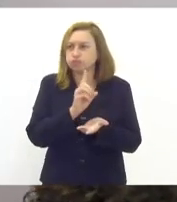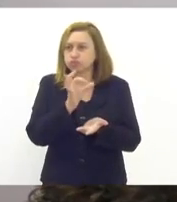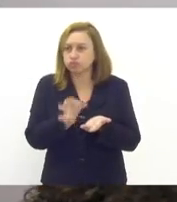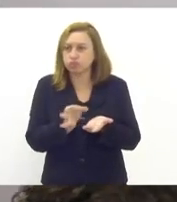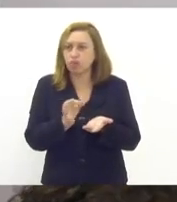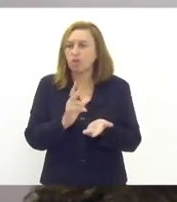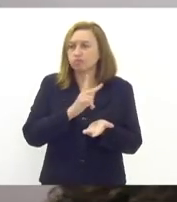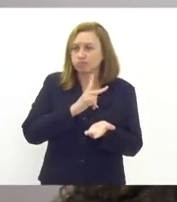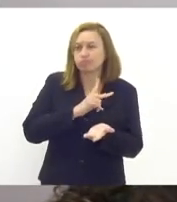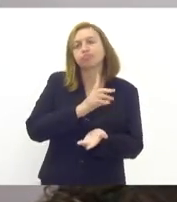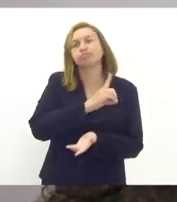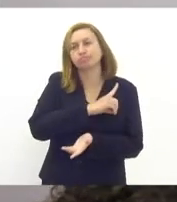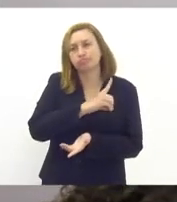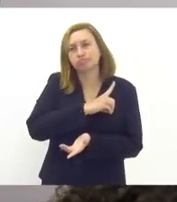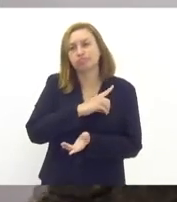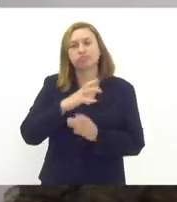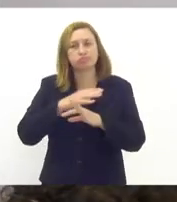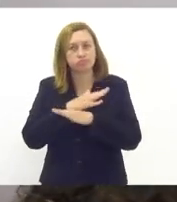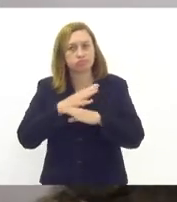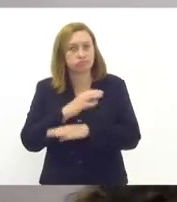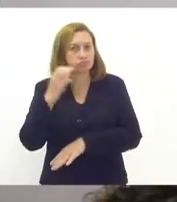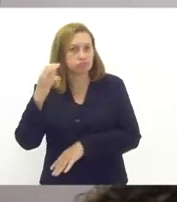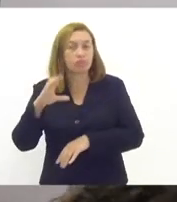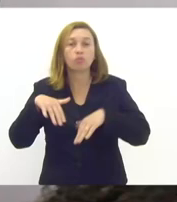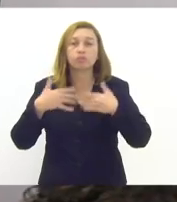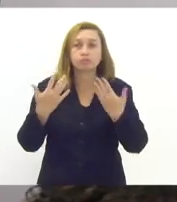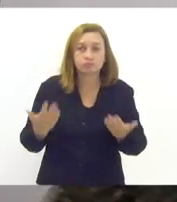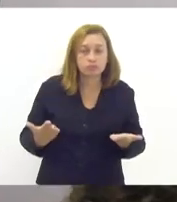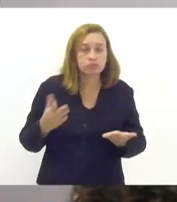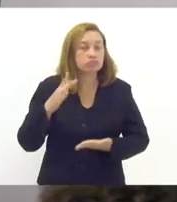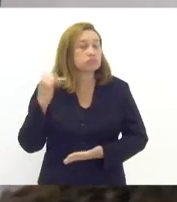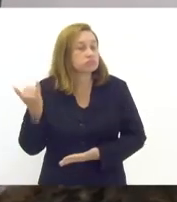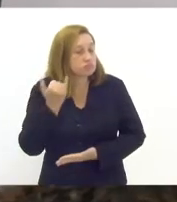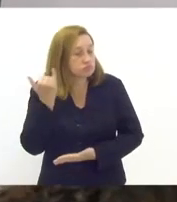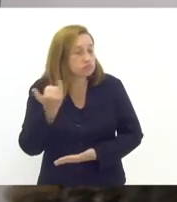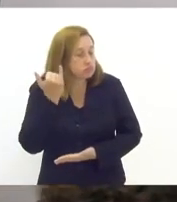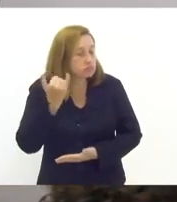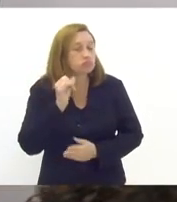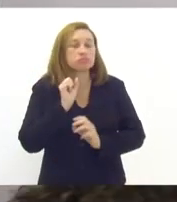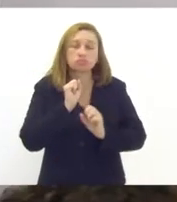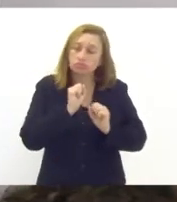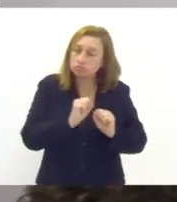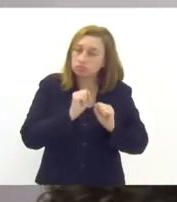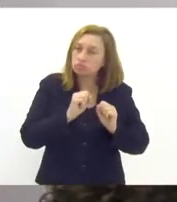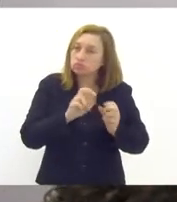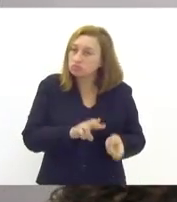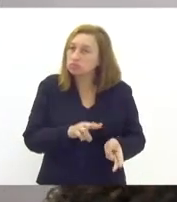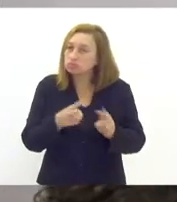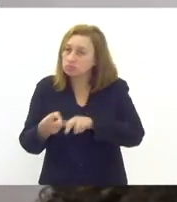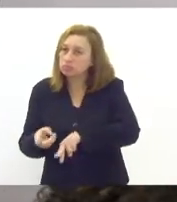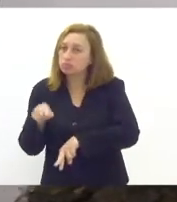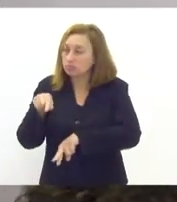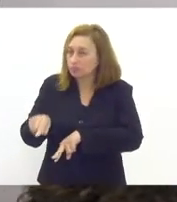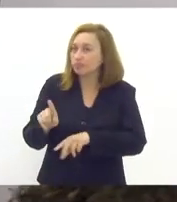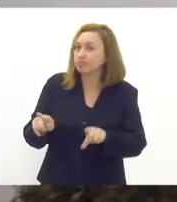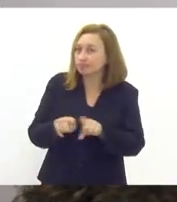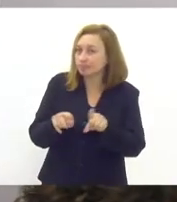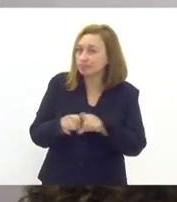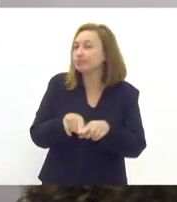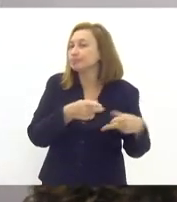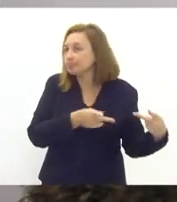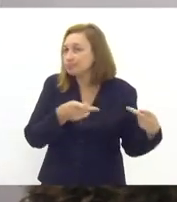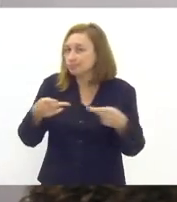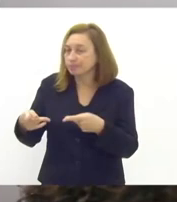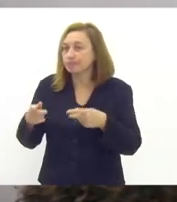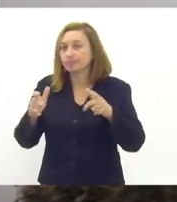delegacia da cidade de Niterói. Então, isso é importante que a gente possa encaminhar aqui também uma visita